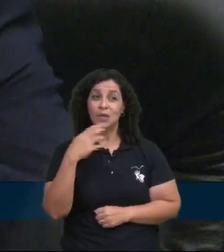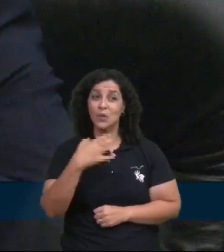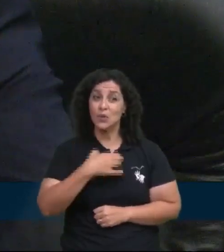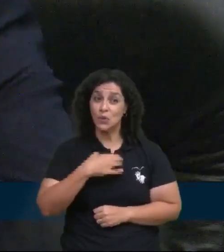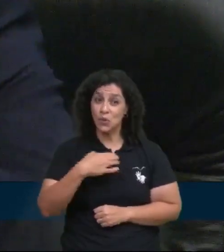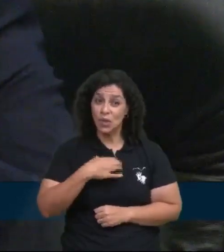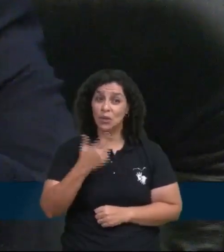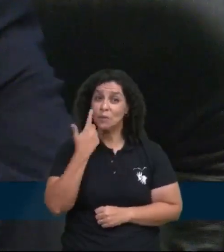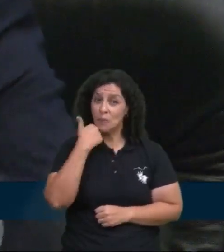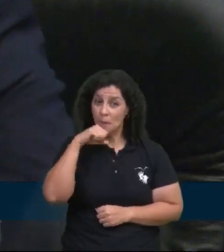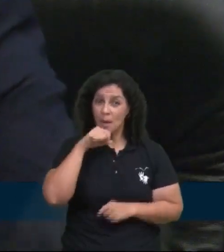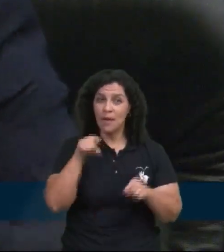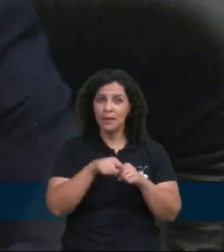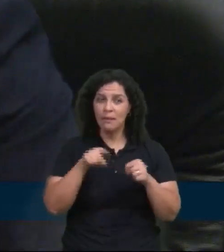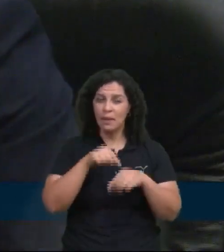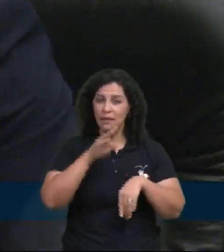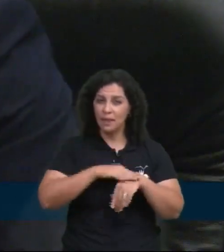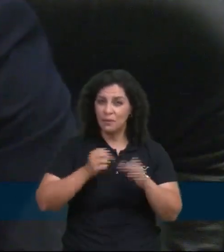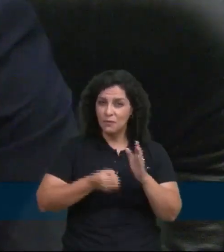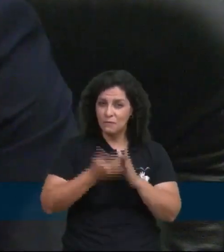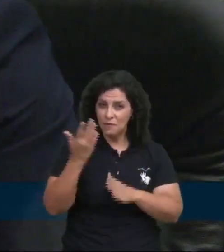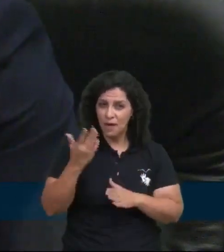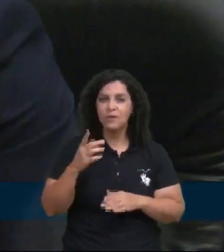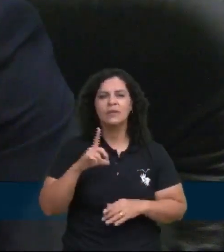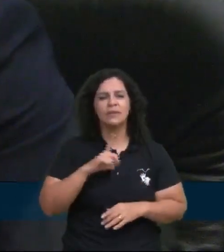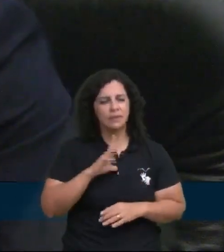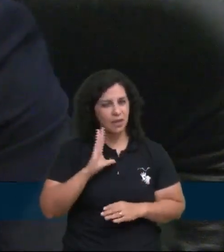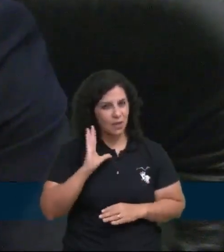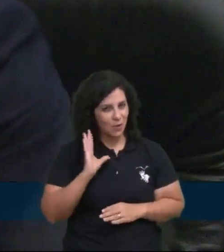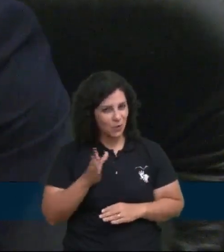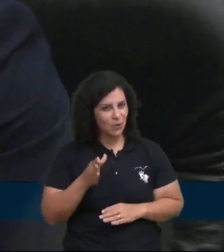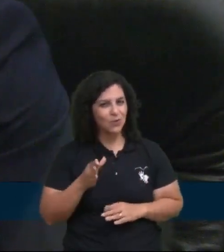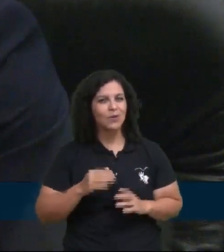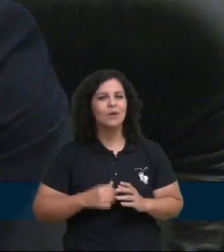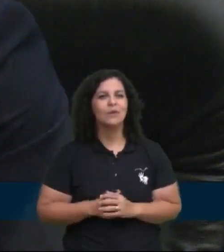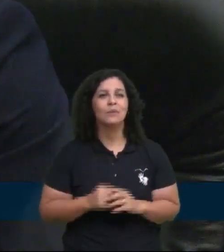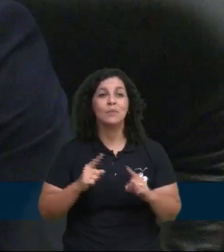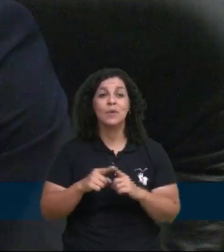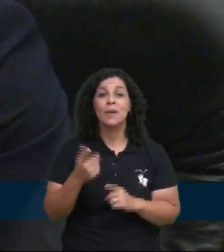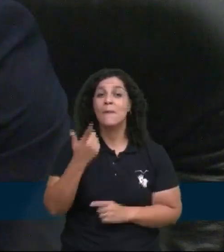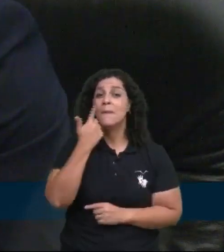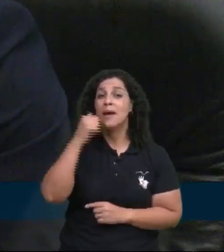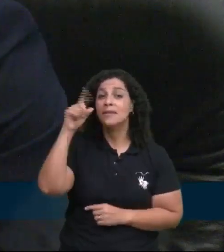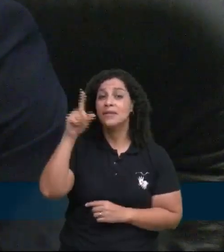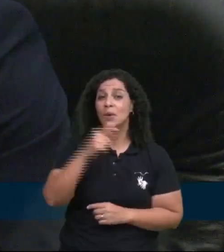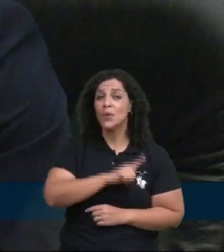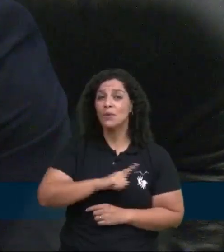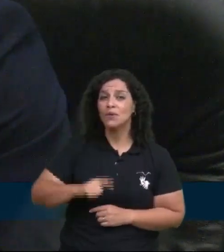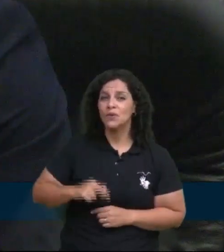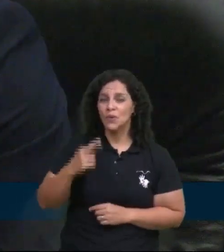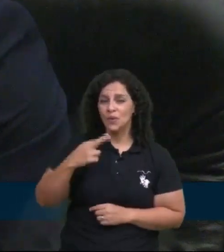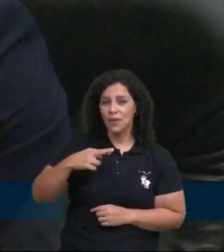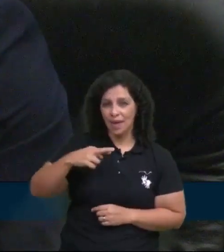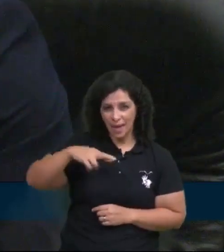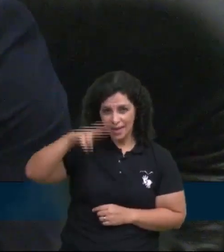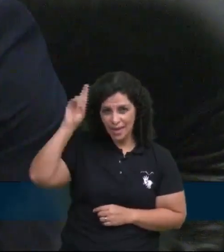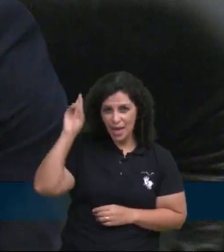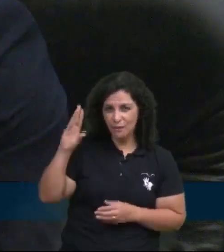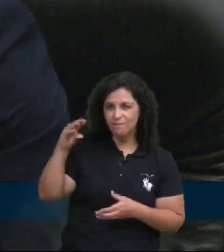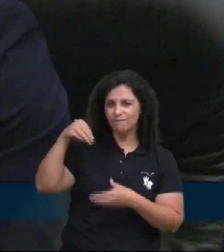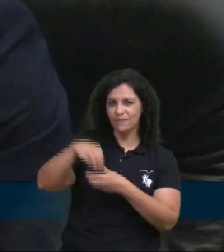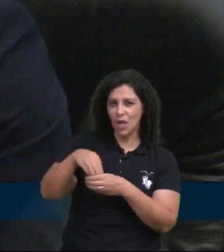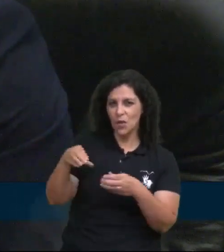pelos gestos, por vários momentos, que tem muito também do seu pai, do governador Requião, nisso,